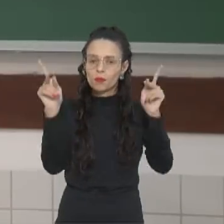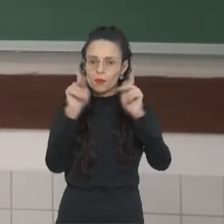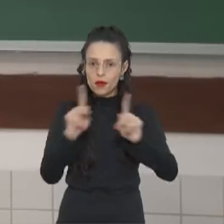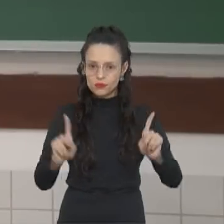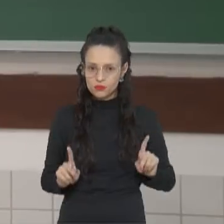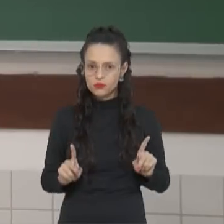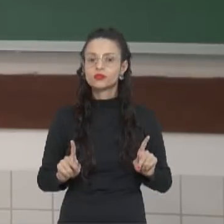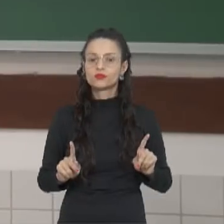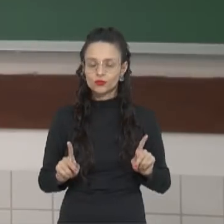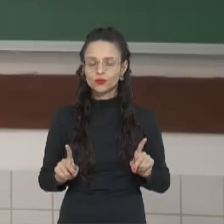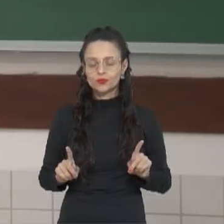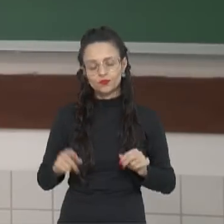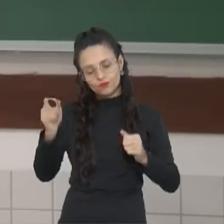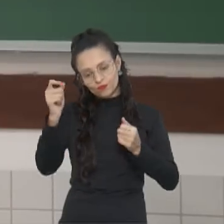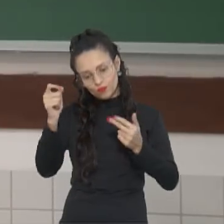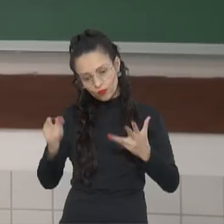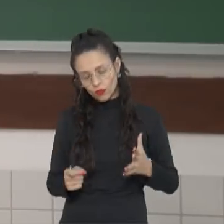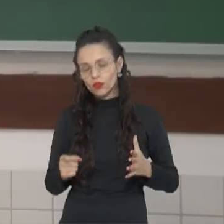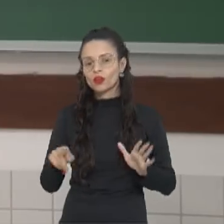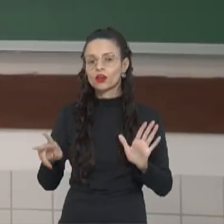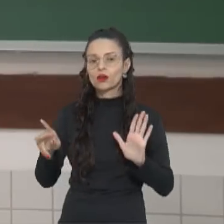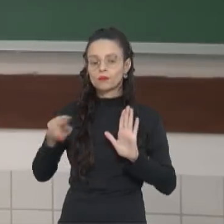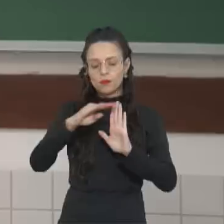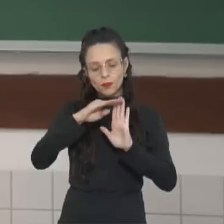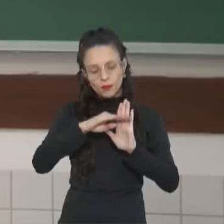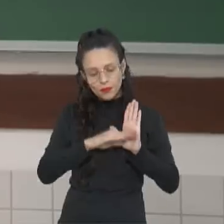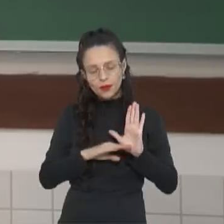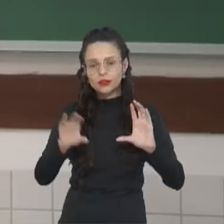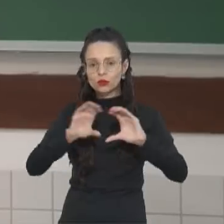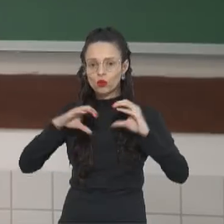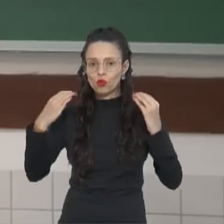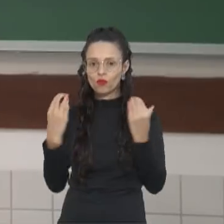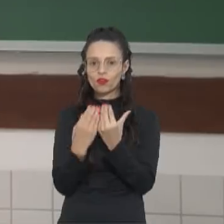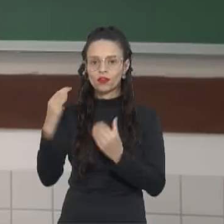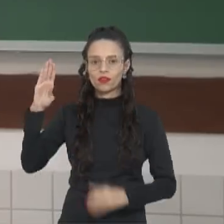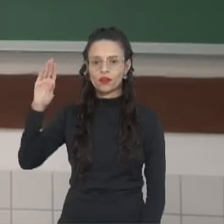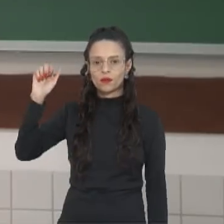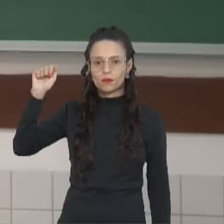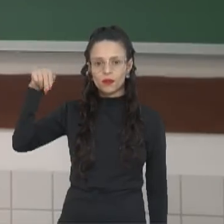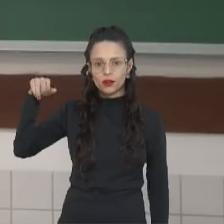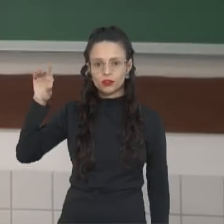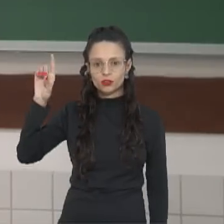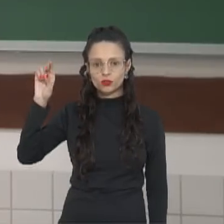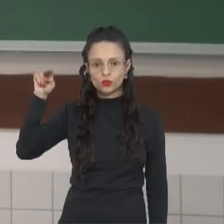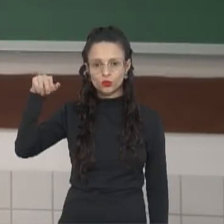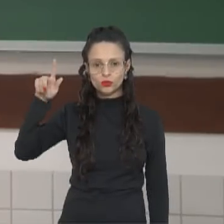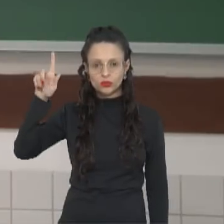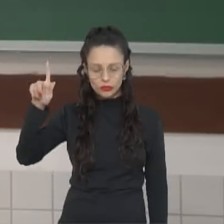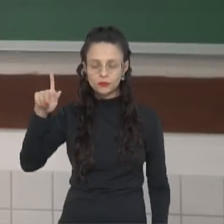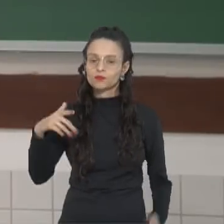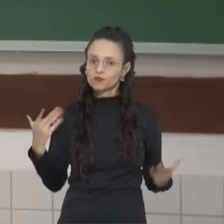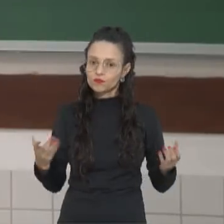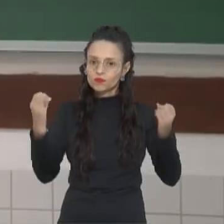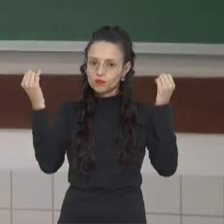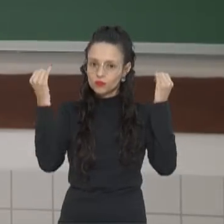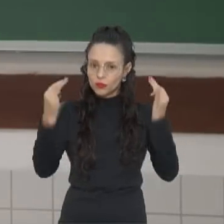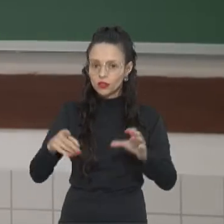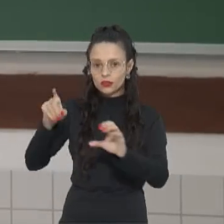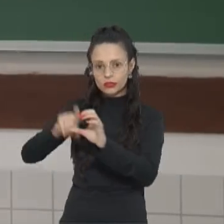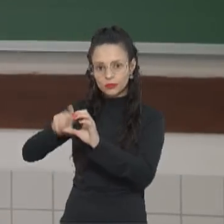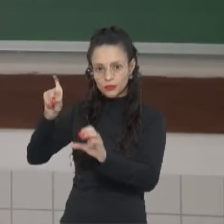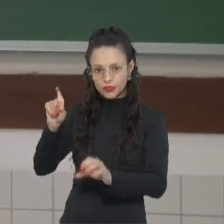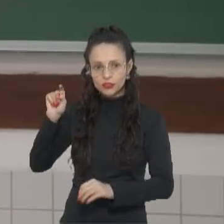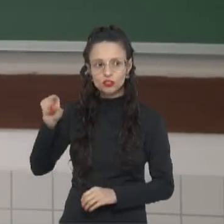resoluções defendidas pela Conferência de Bandung. Falando sobre as independências que tomaram força a partir